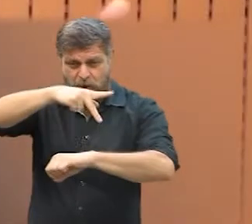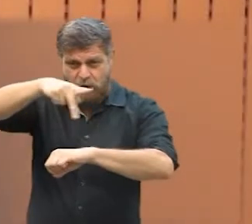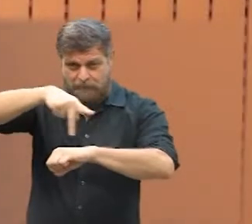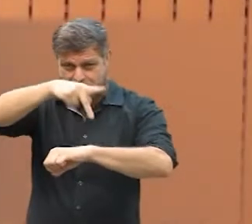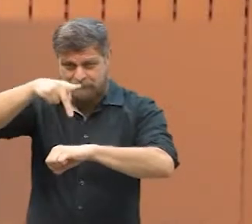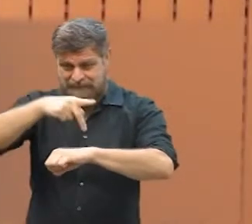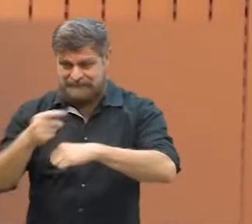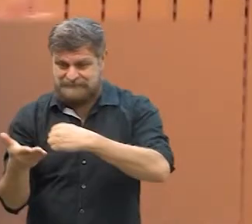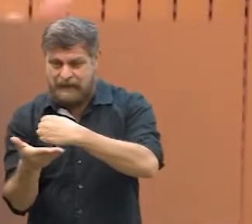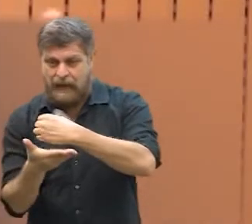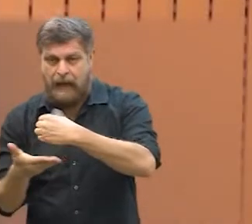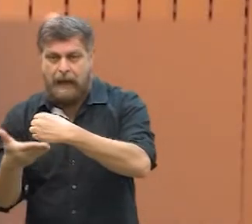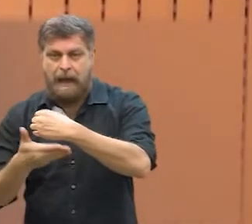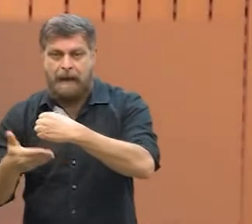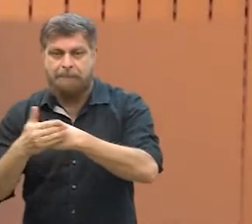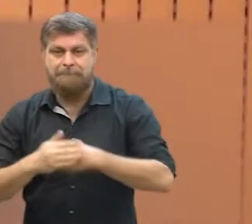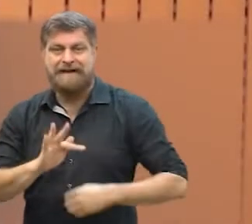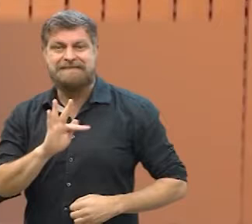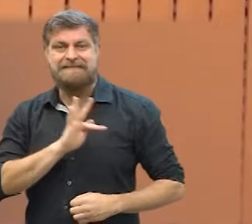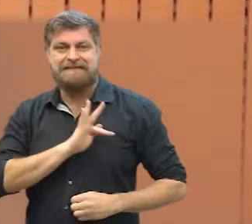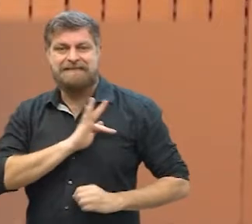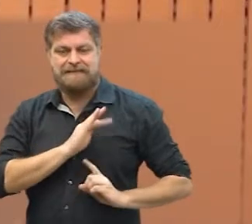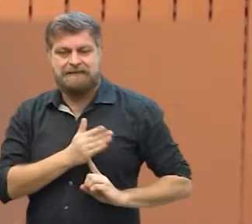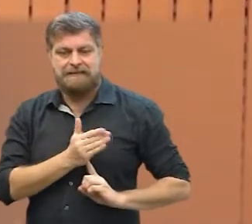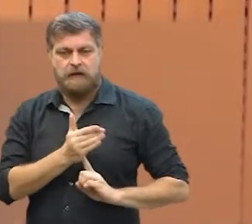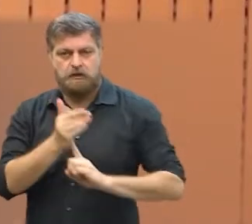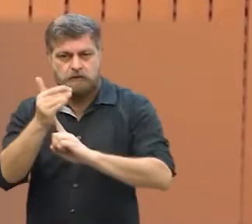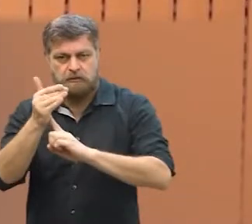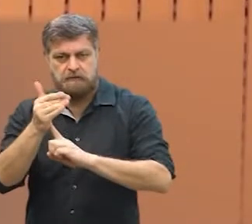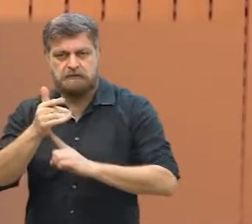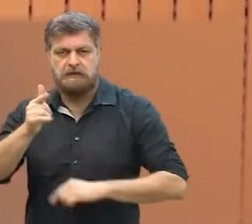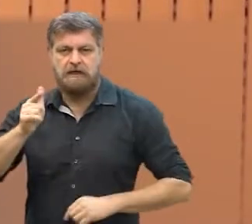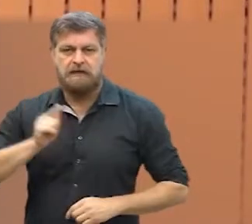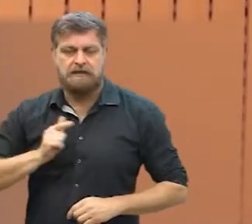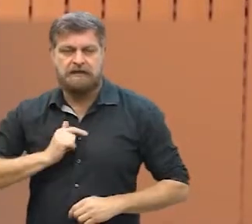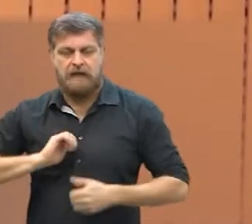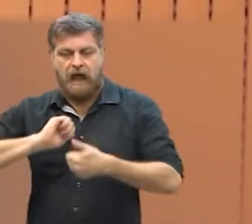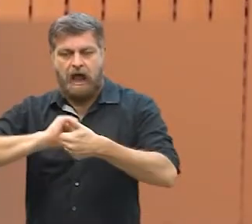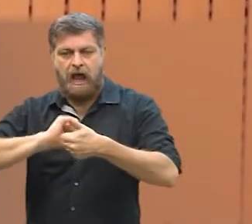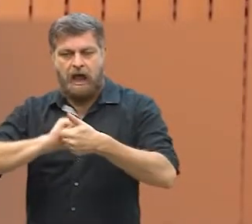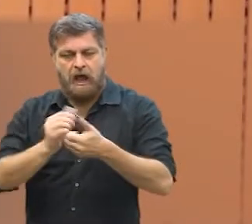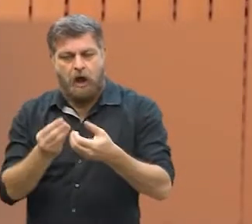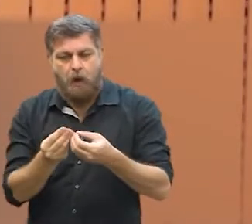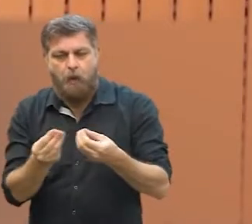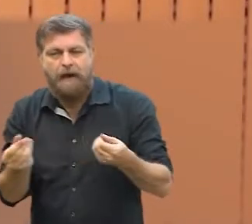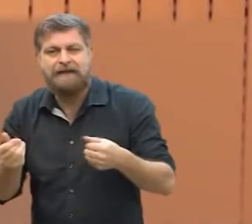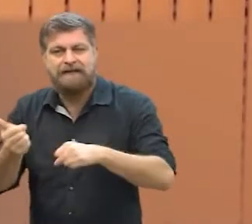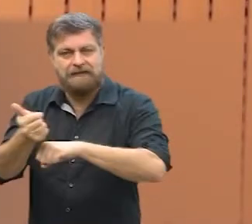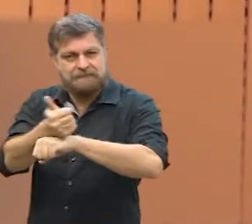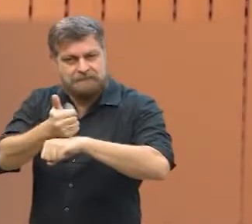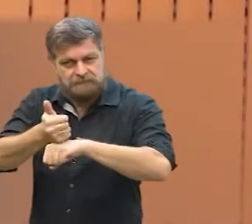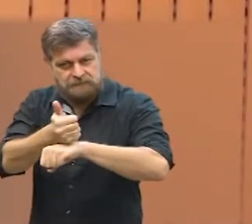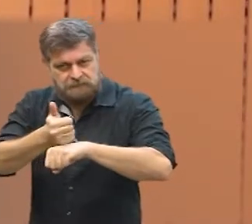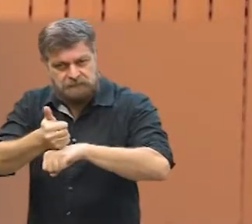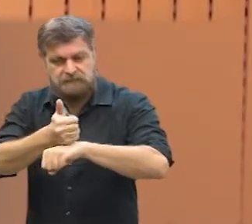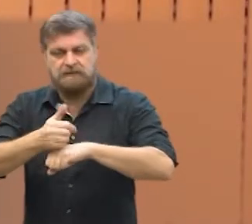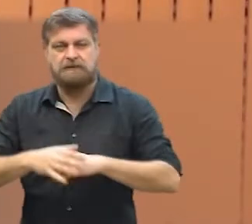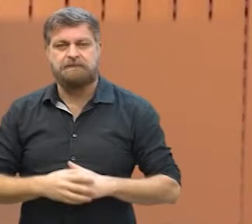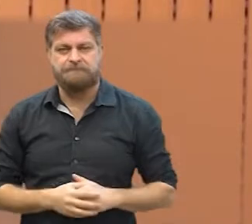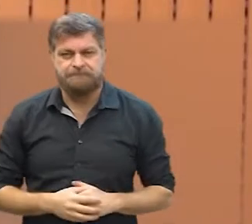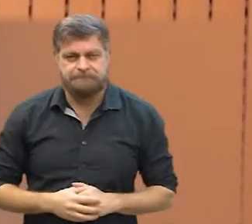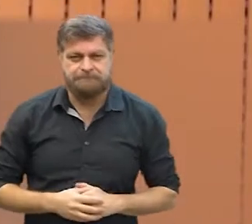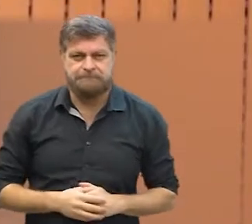base tecnológica de um país se dá pela qualidade dos seus profissionais, dos